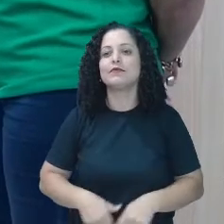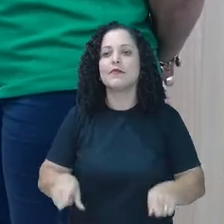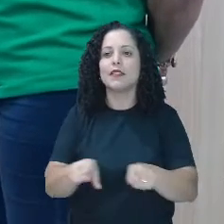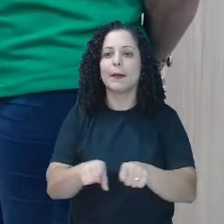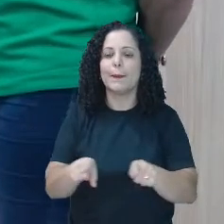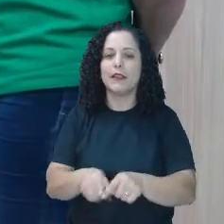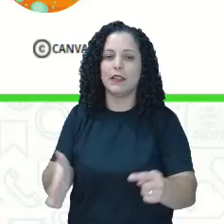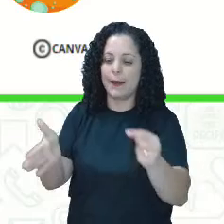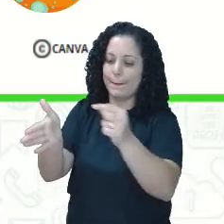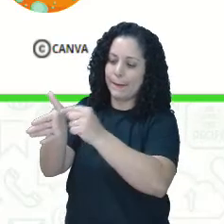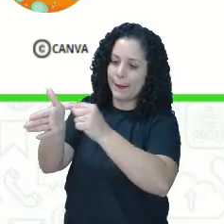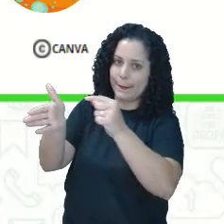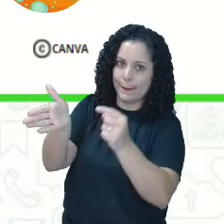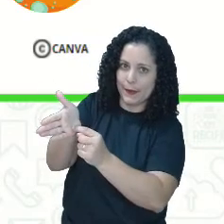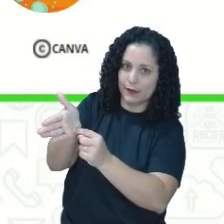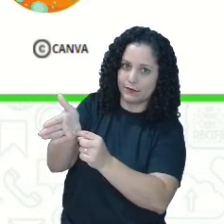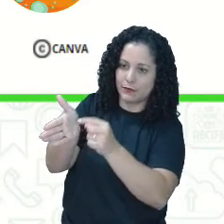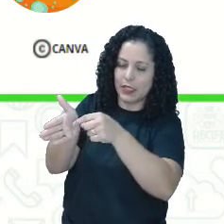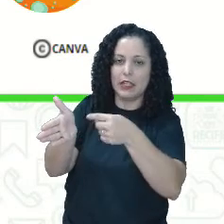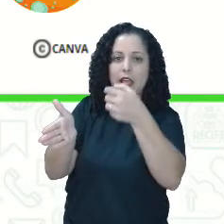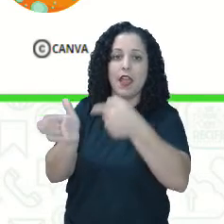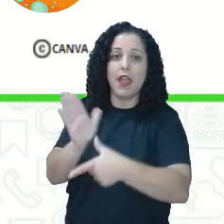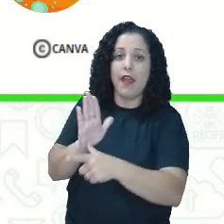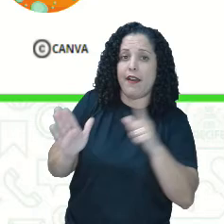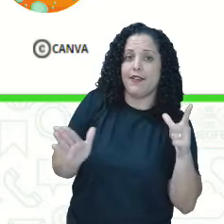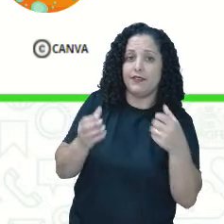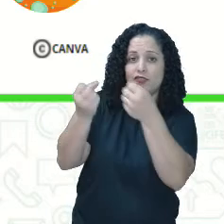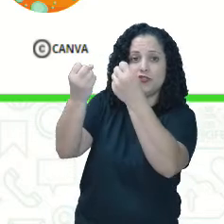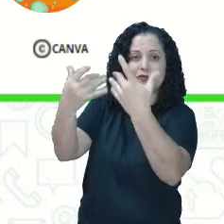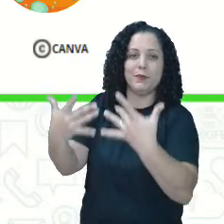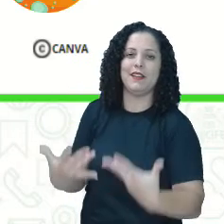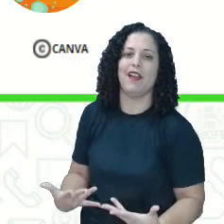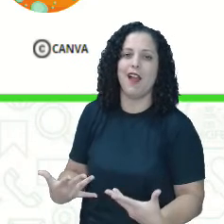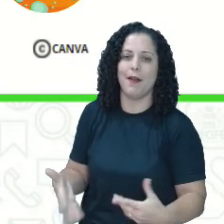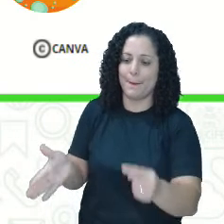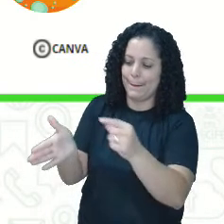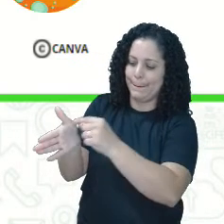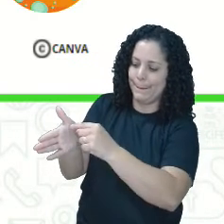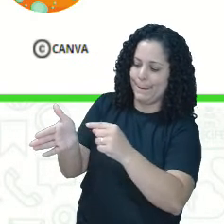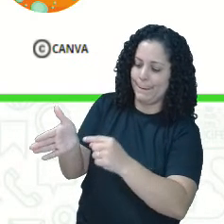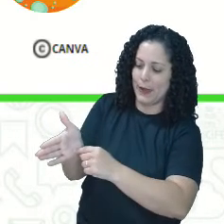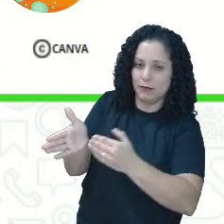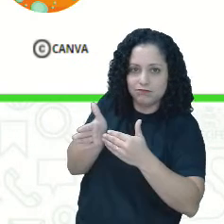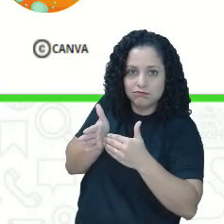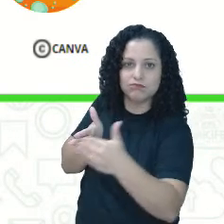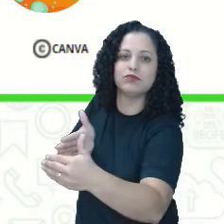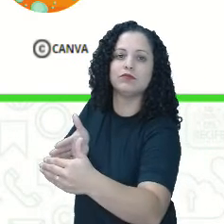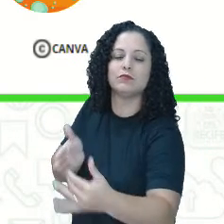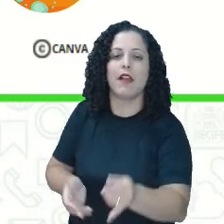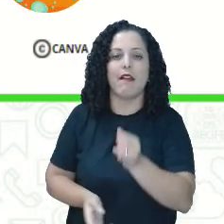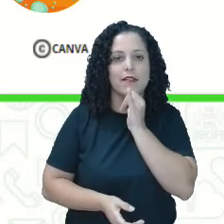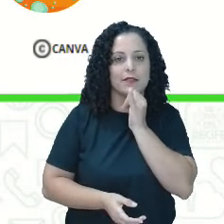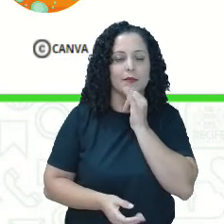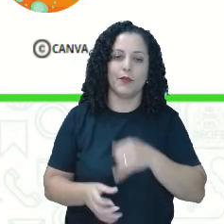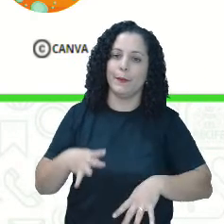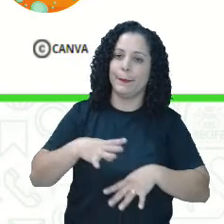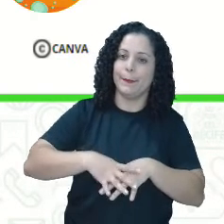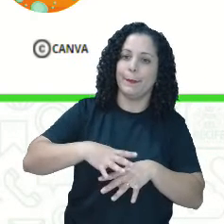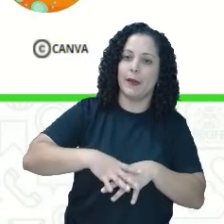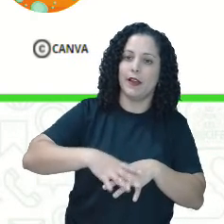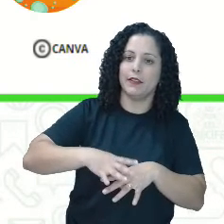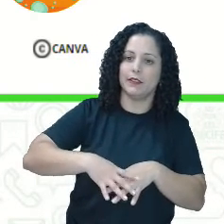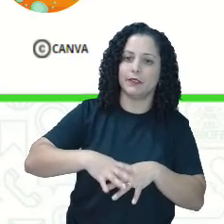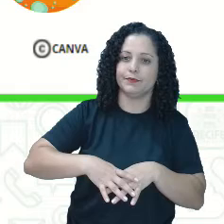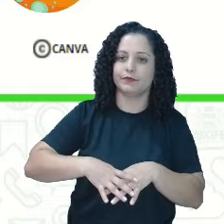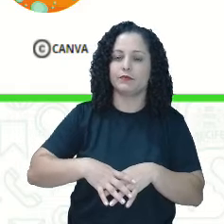sinal gráfico é utilizado antes de uma explicação para introduzir uma fala ou para iniciar uma enumeração. Exemplo, na matemática, as